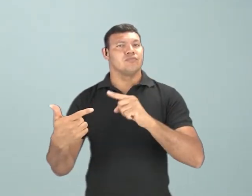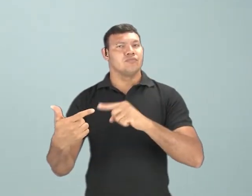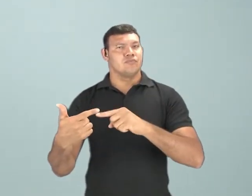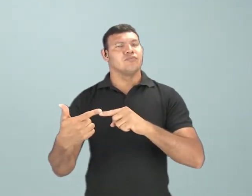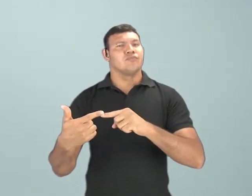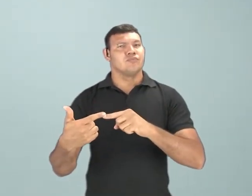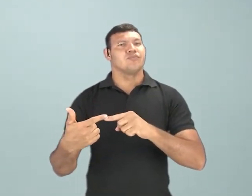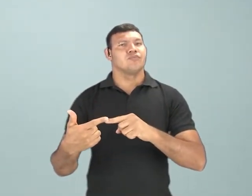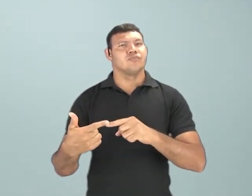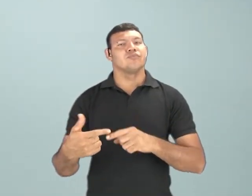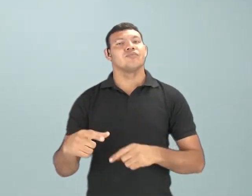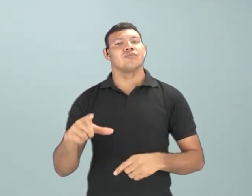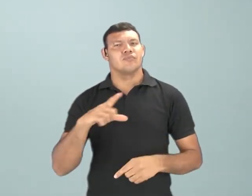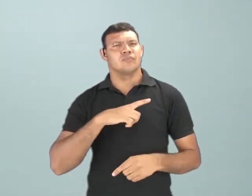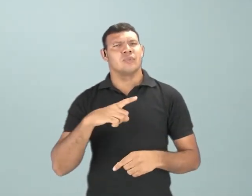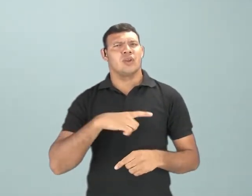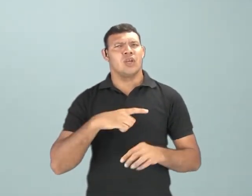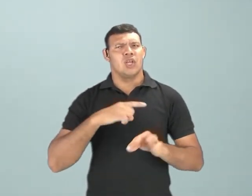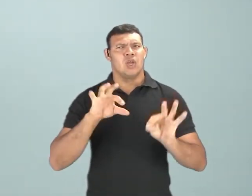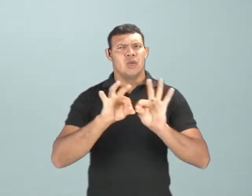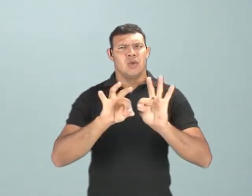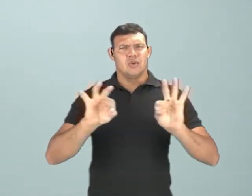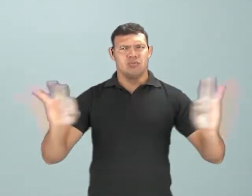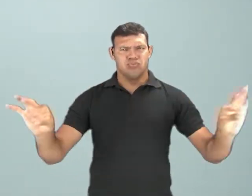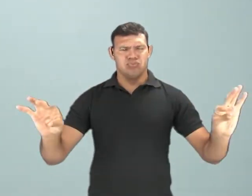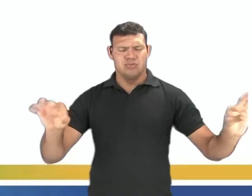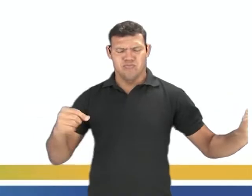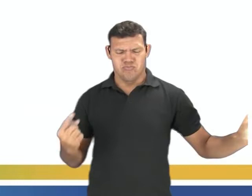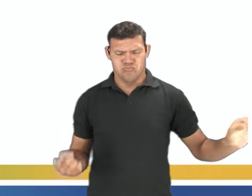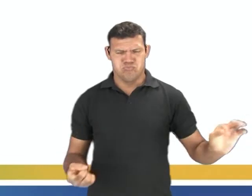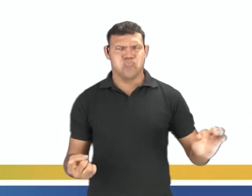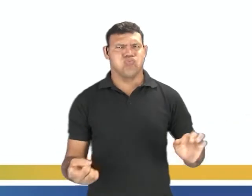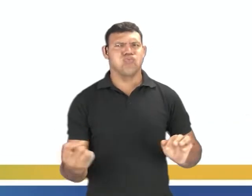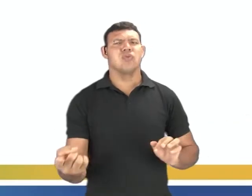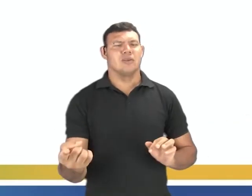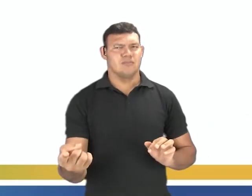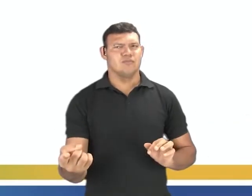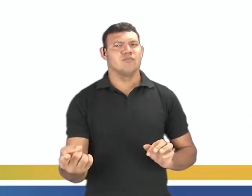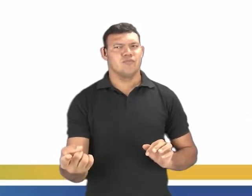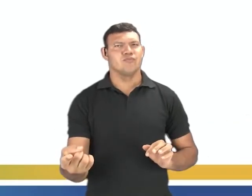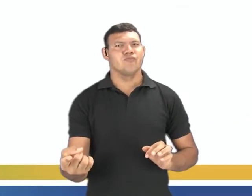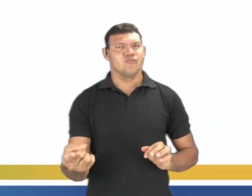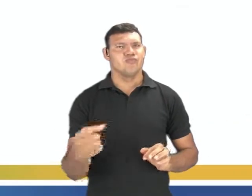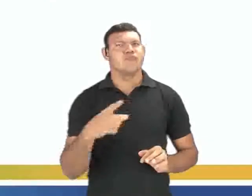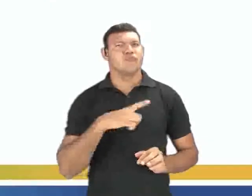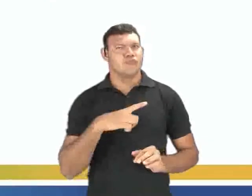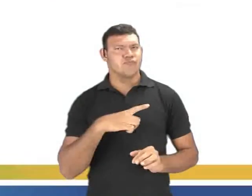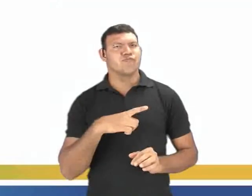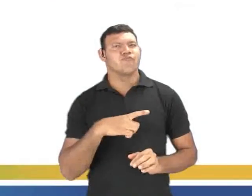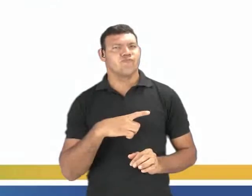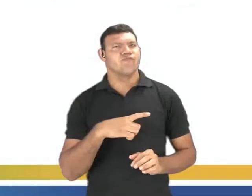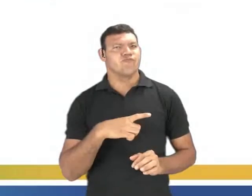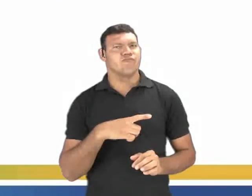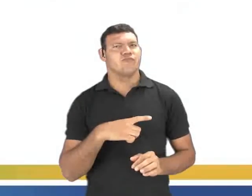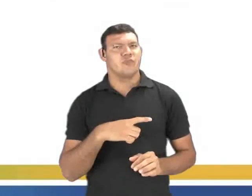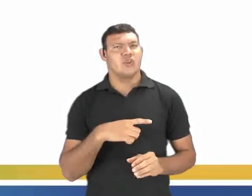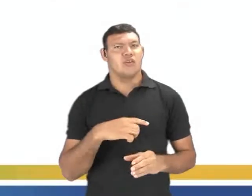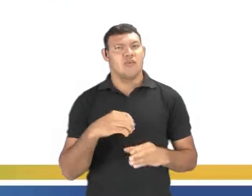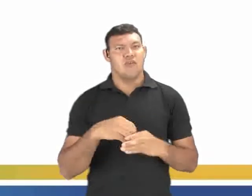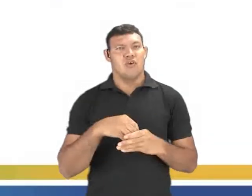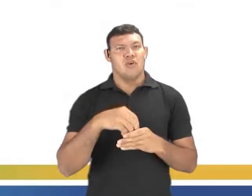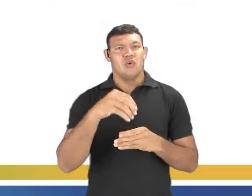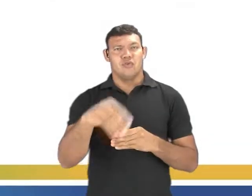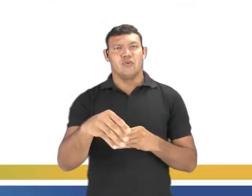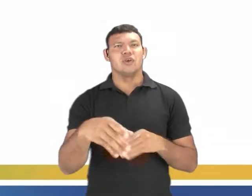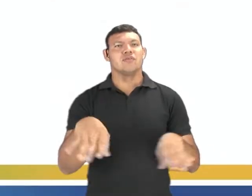seguinte: existem infinitas retas e uma cada reta é fora dela, existe infinitos pontos. Então veja na